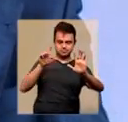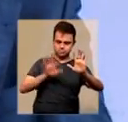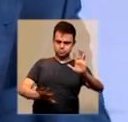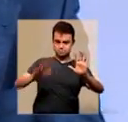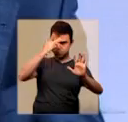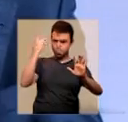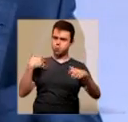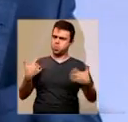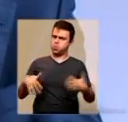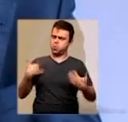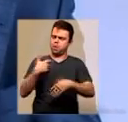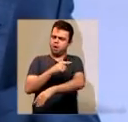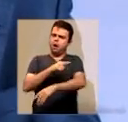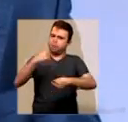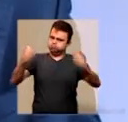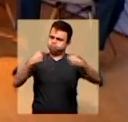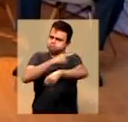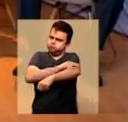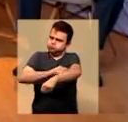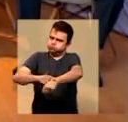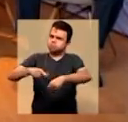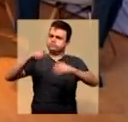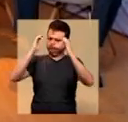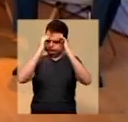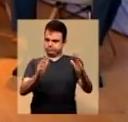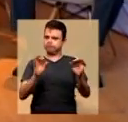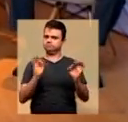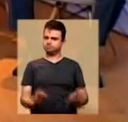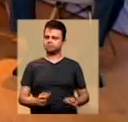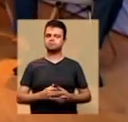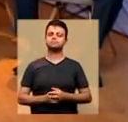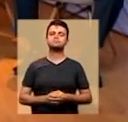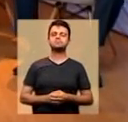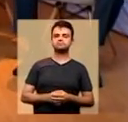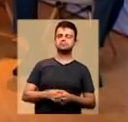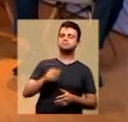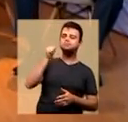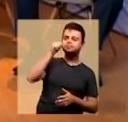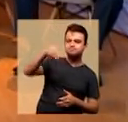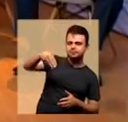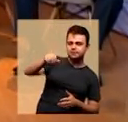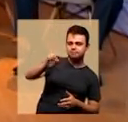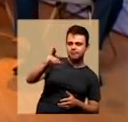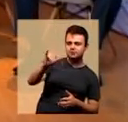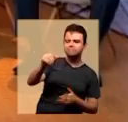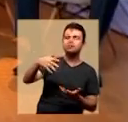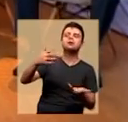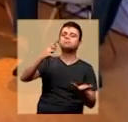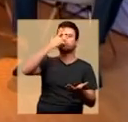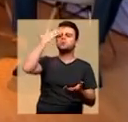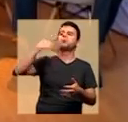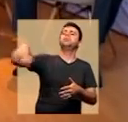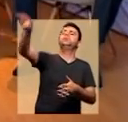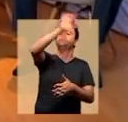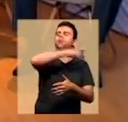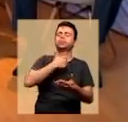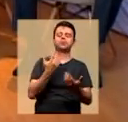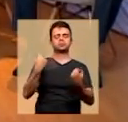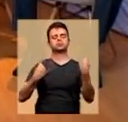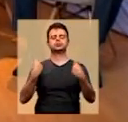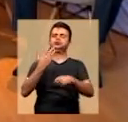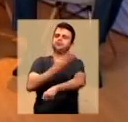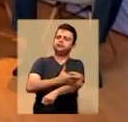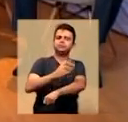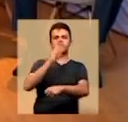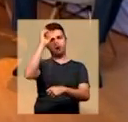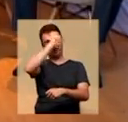do motorista, do não motorista. é? Exato. Não é? Márcia, e o que está faltando nessa formação dos condutores? O que é